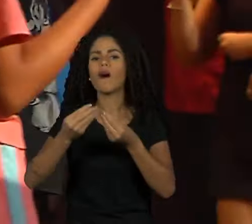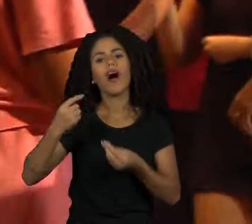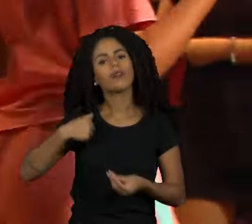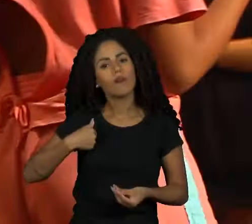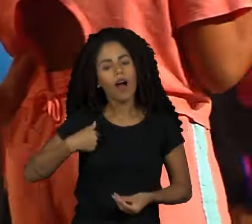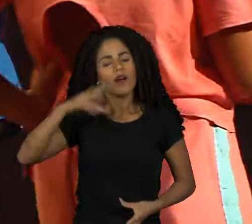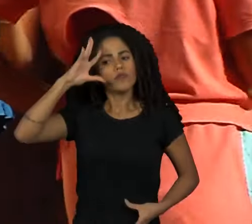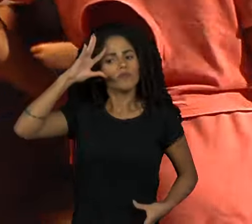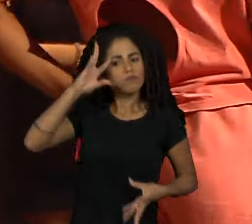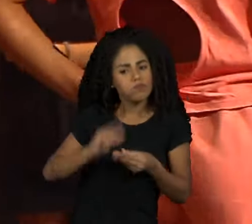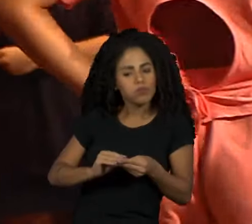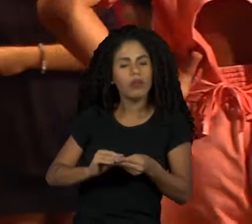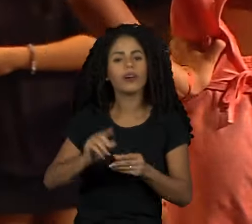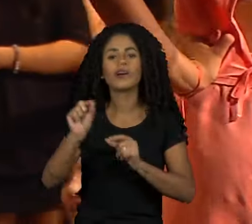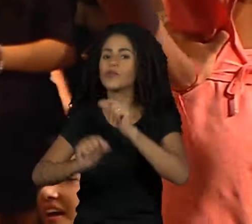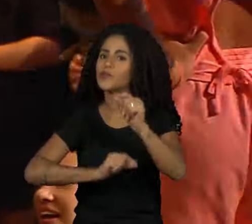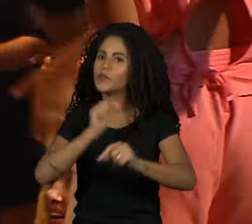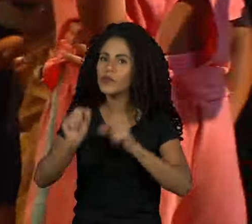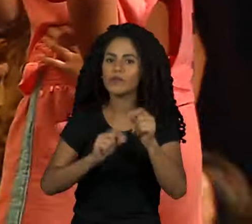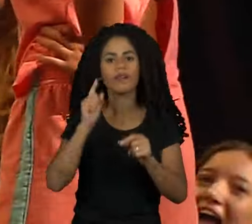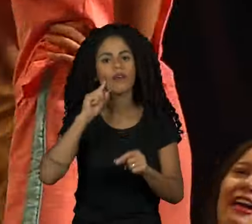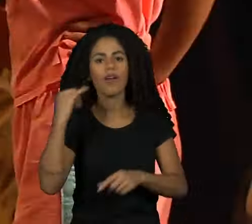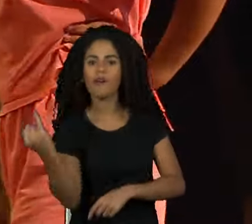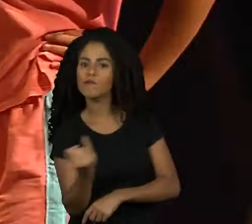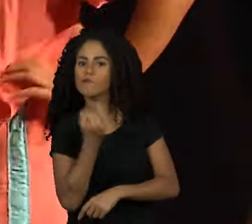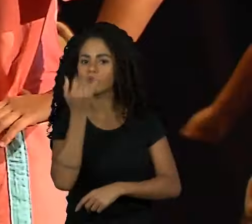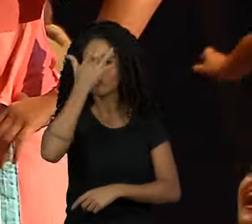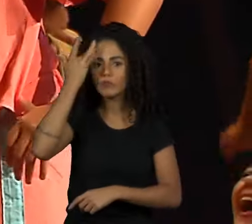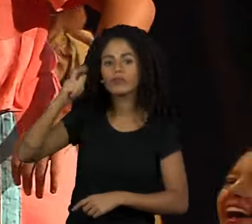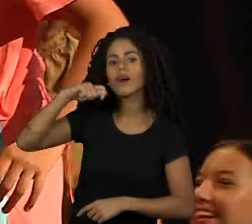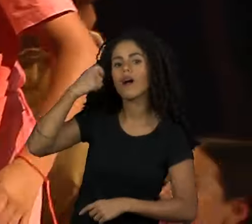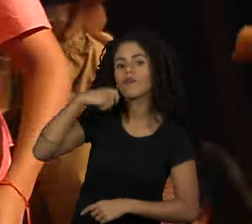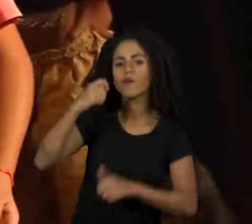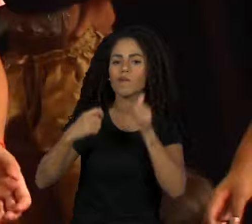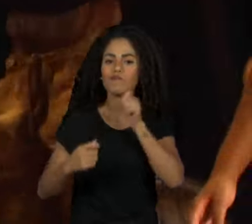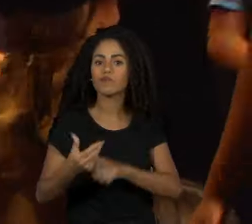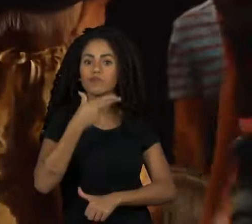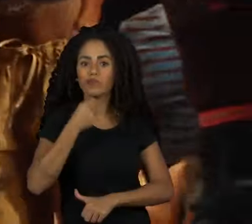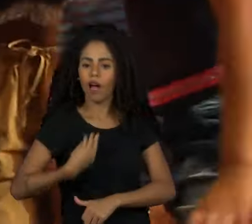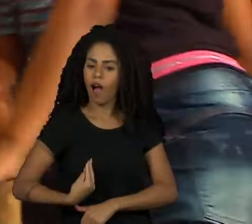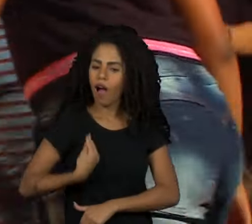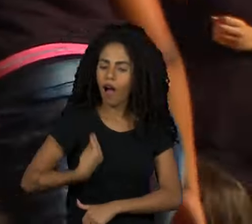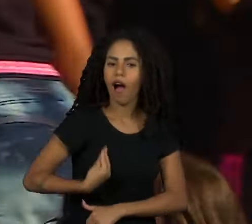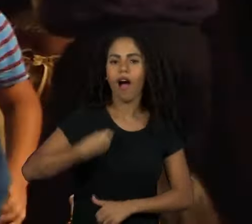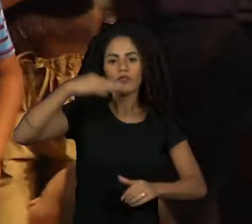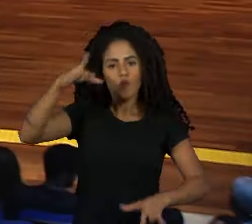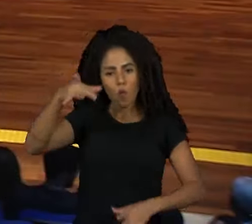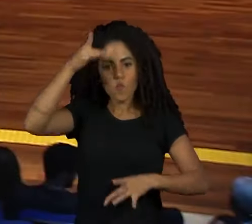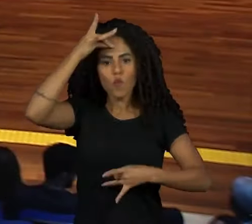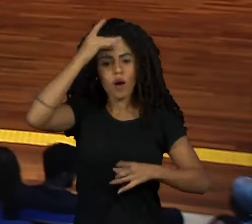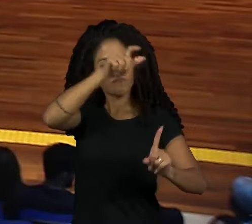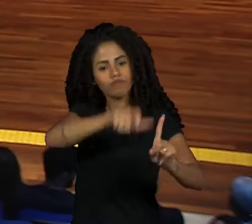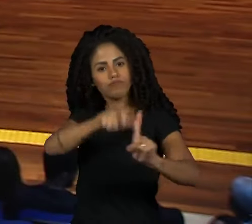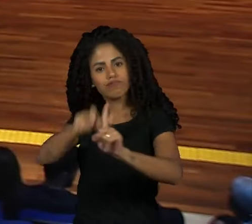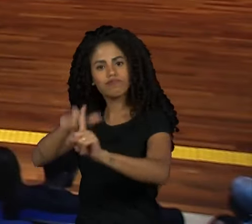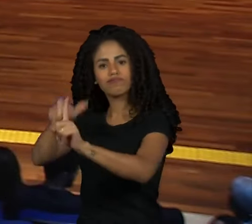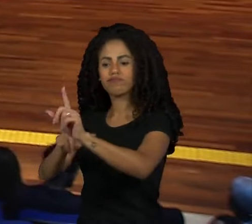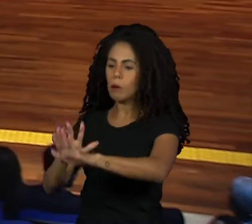interpretar também para falar sobre a função de atores, que criam e dão vida a personagens. Nos